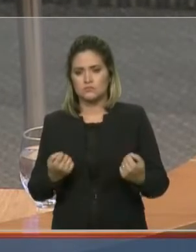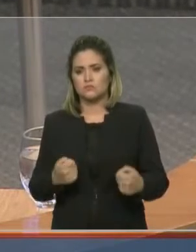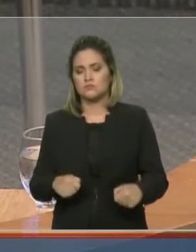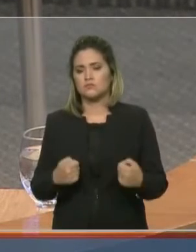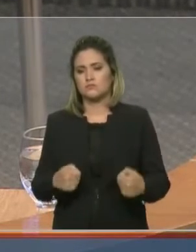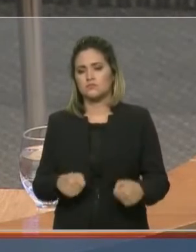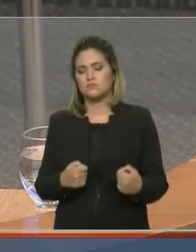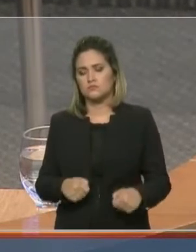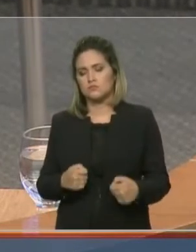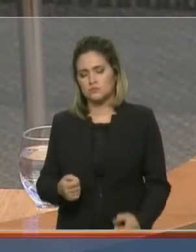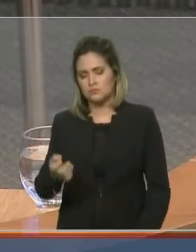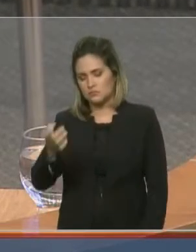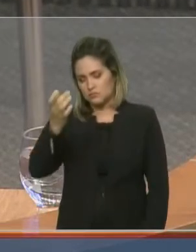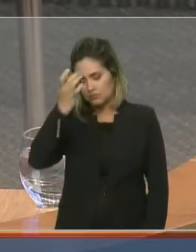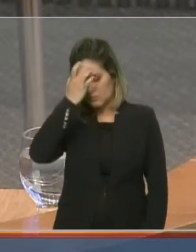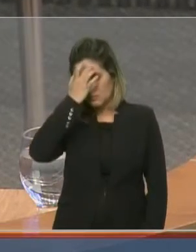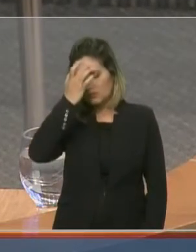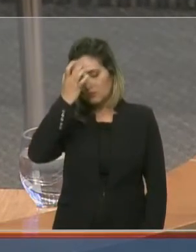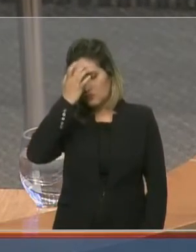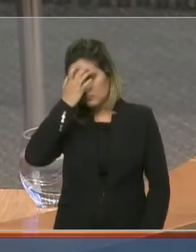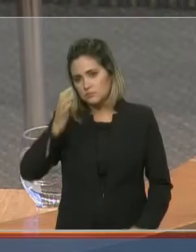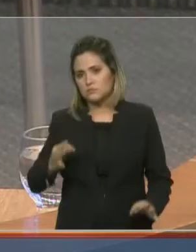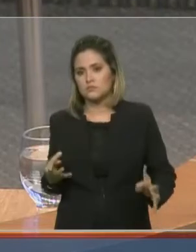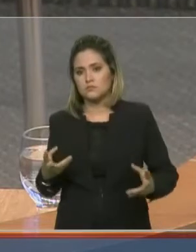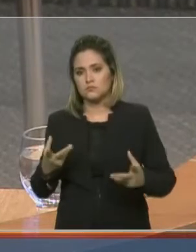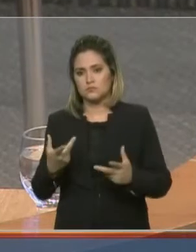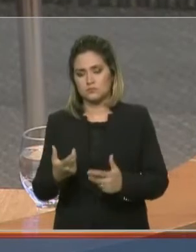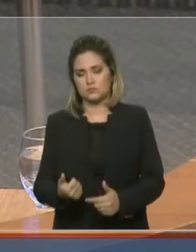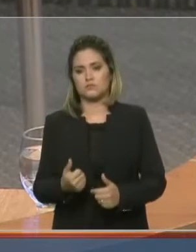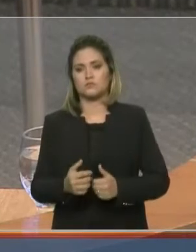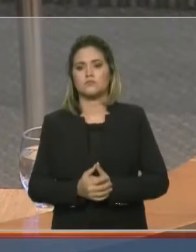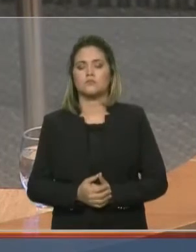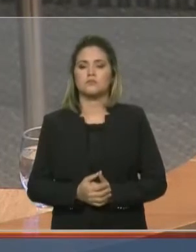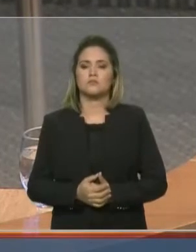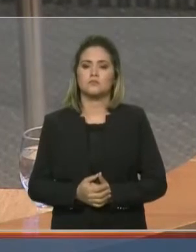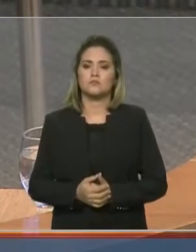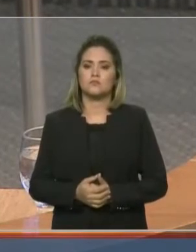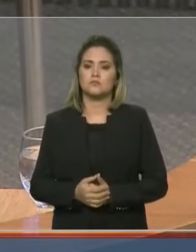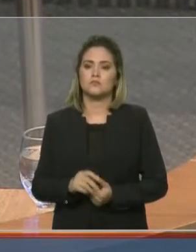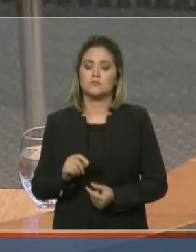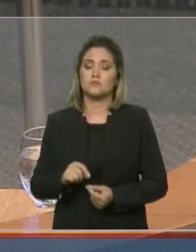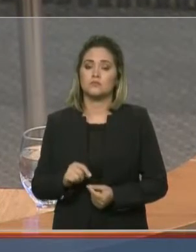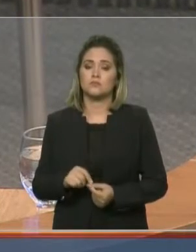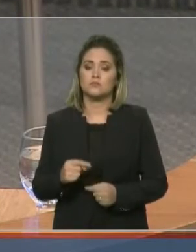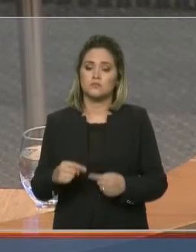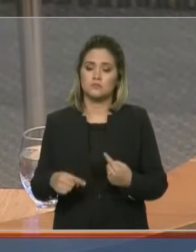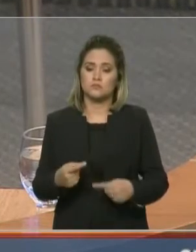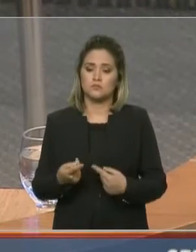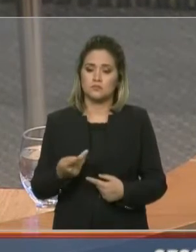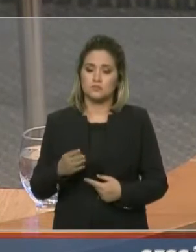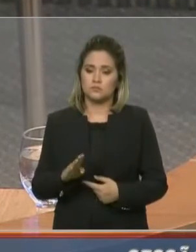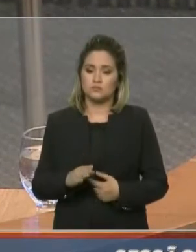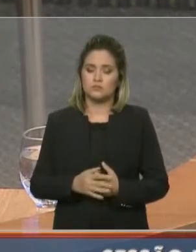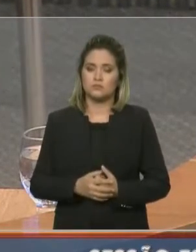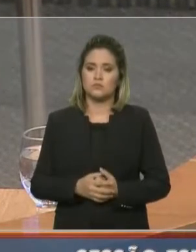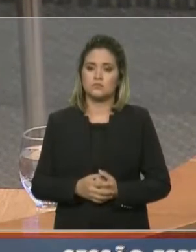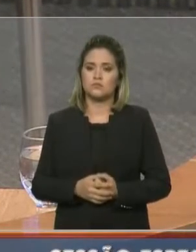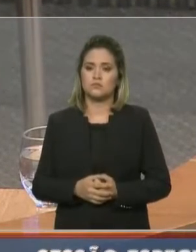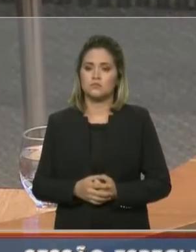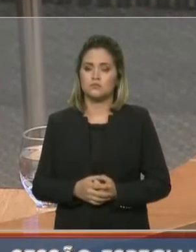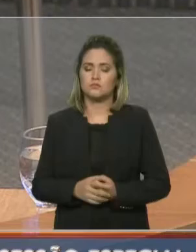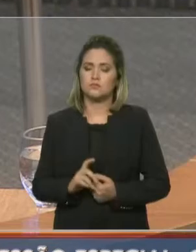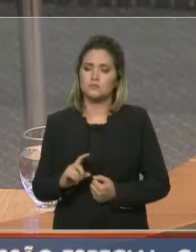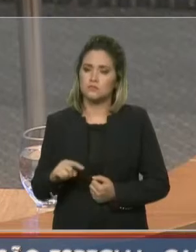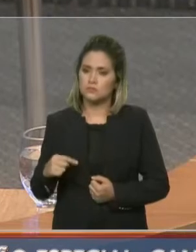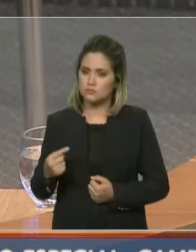uma conscientização de todos para a realização das políticas públicas. Depois, a segunda